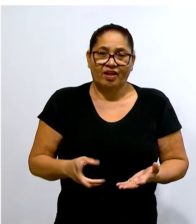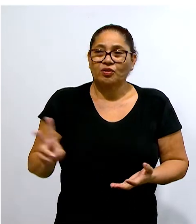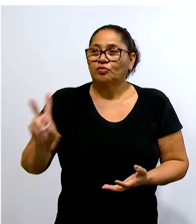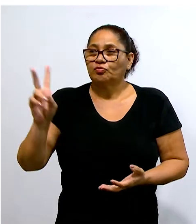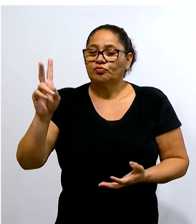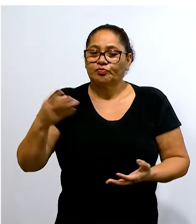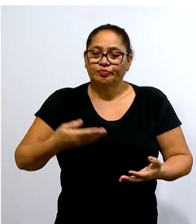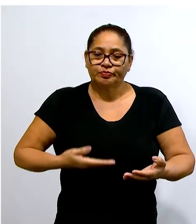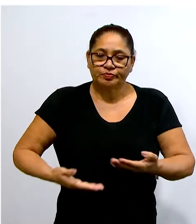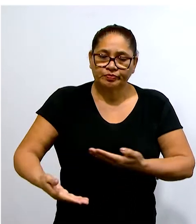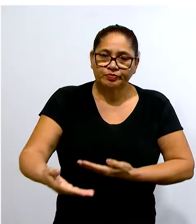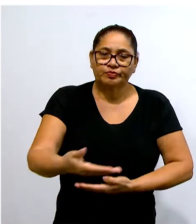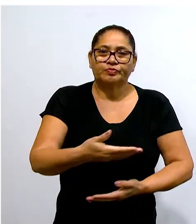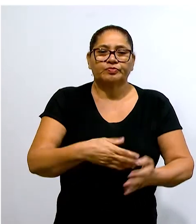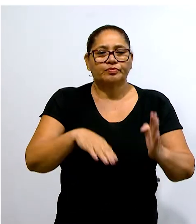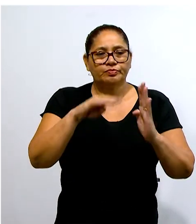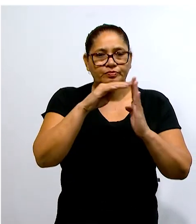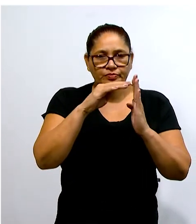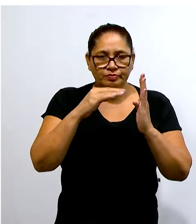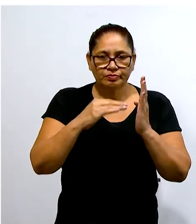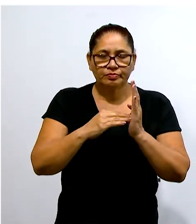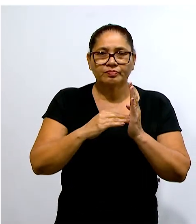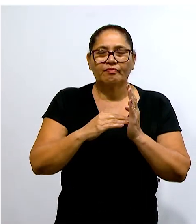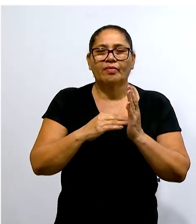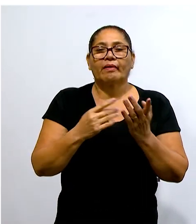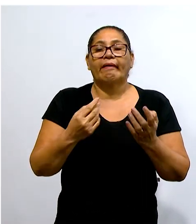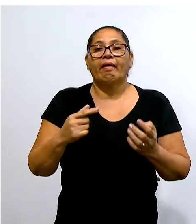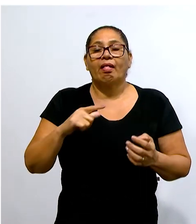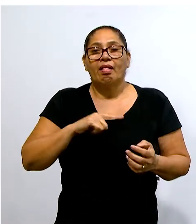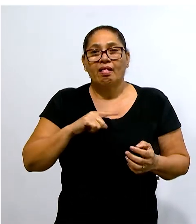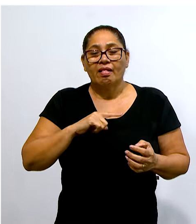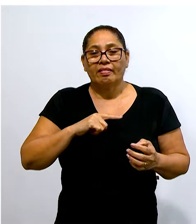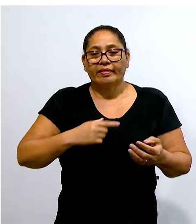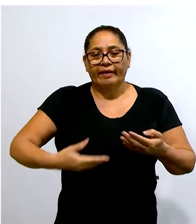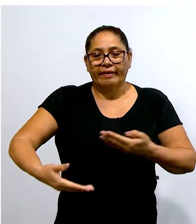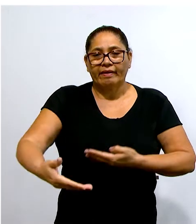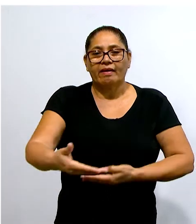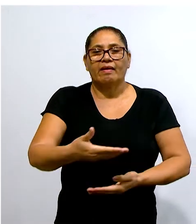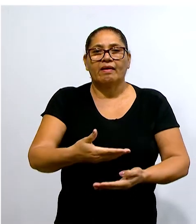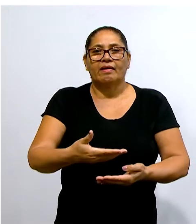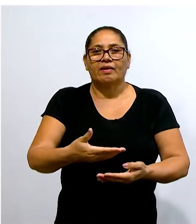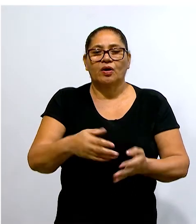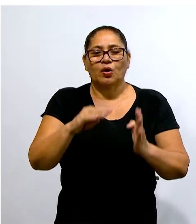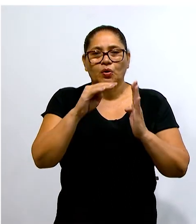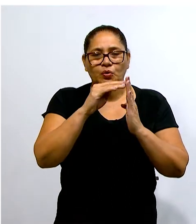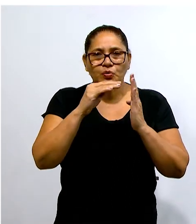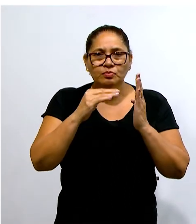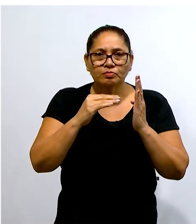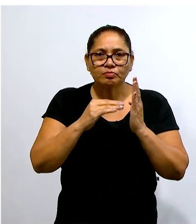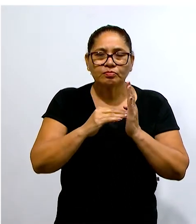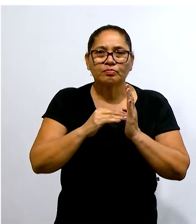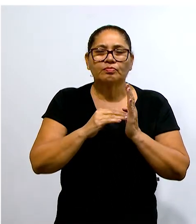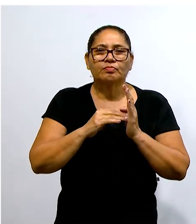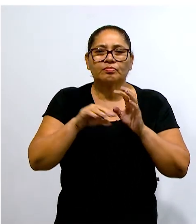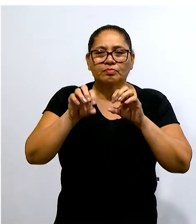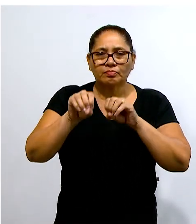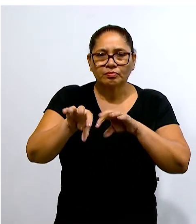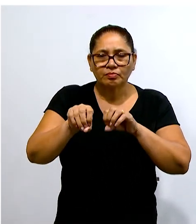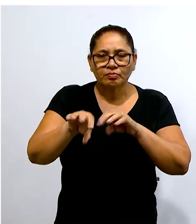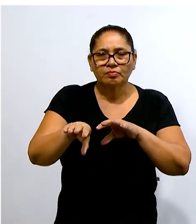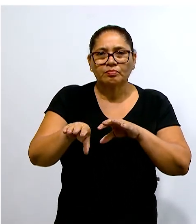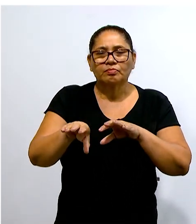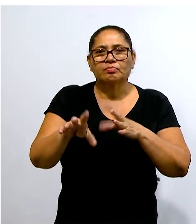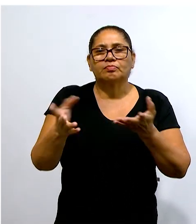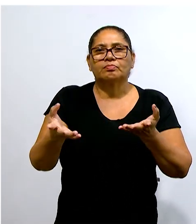professor e alunos e os conteúdos no processo. E aí a gente tem essas relações interativas dos conteúdos, do